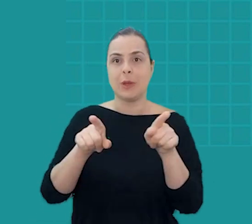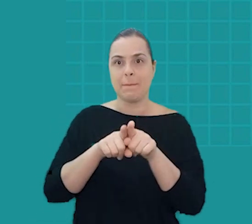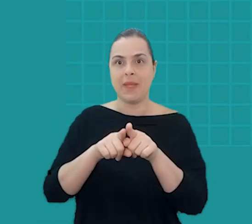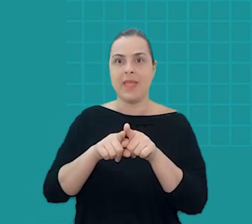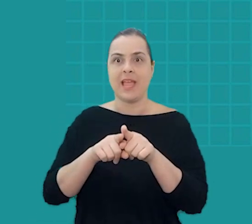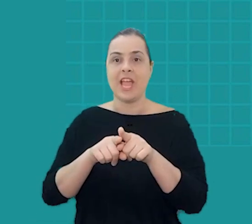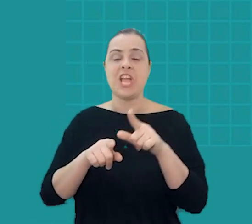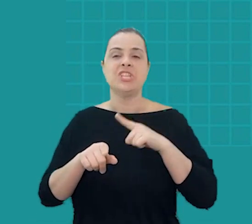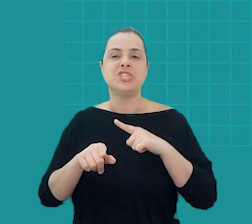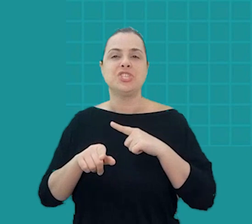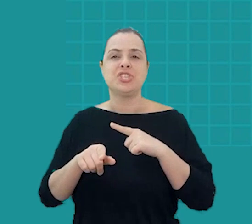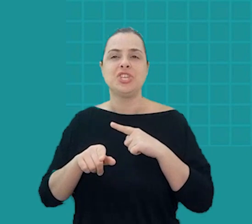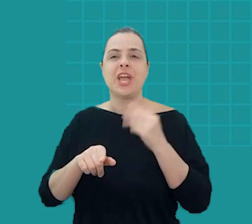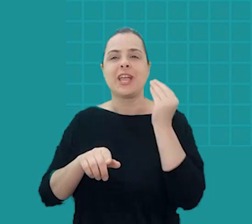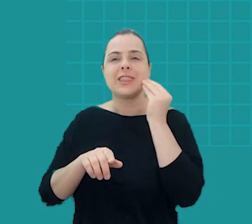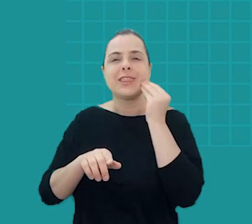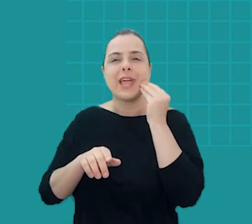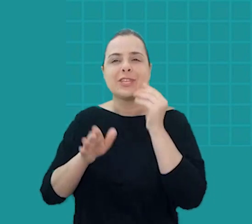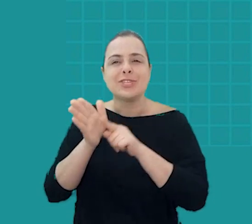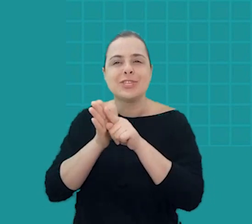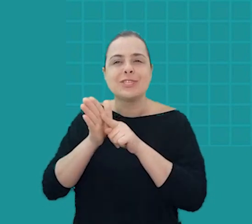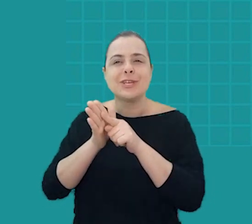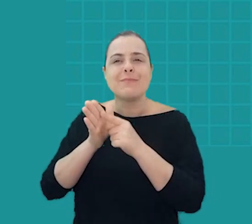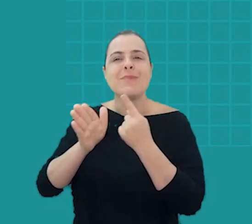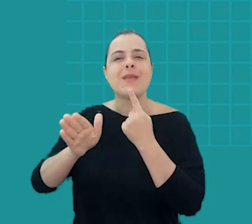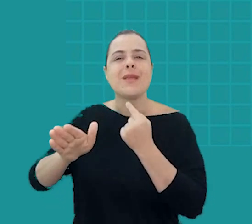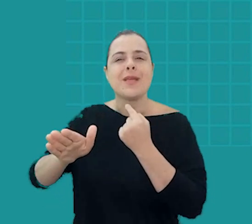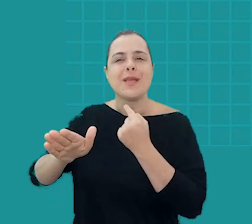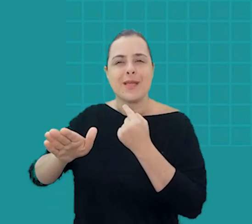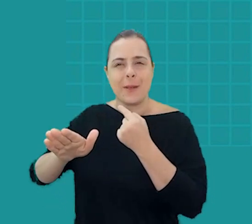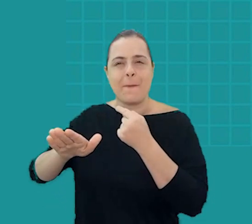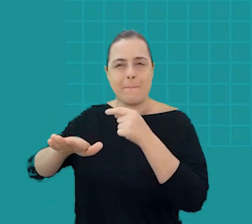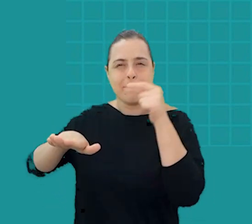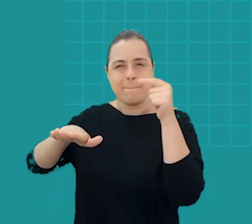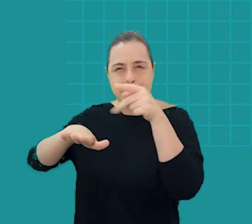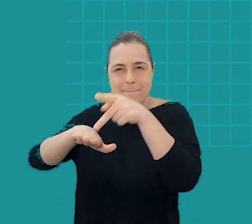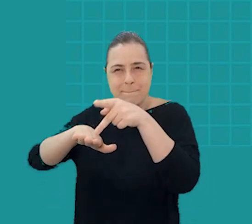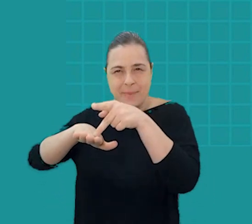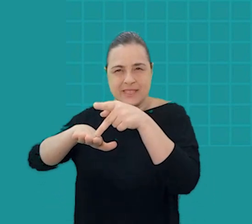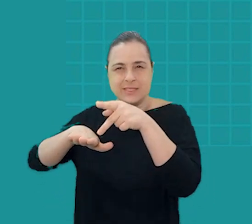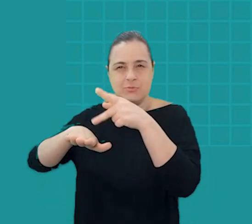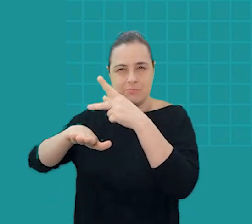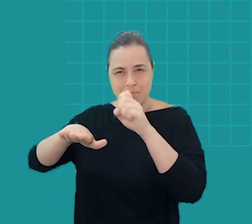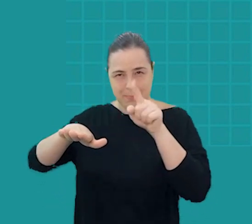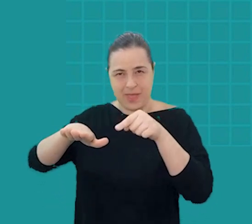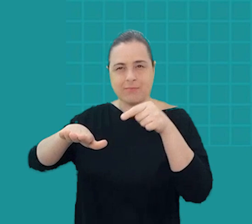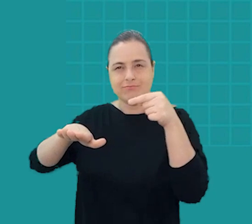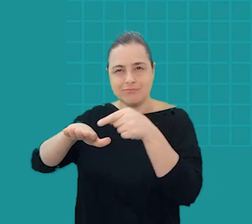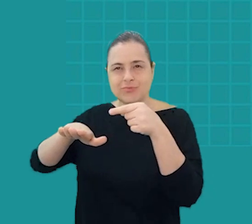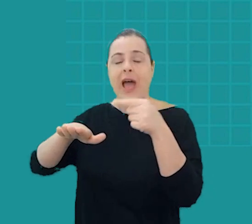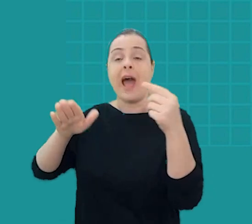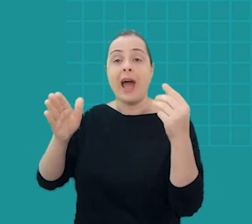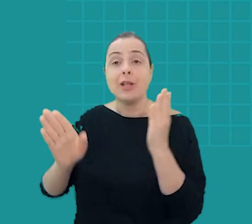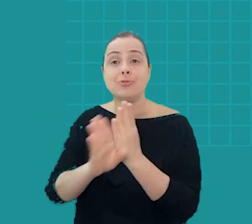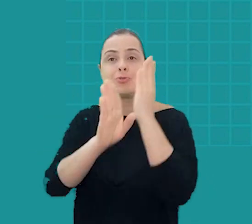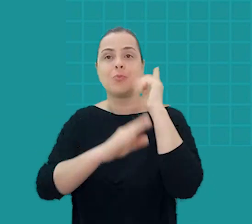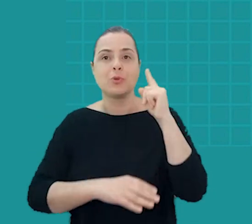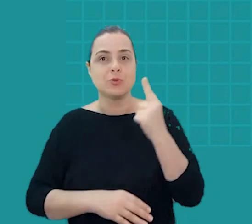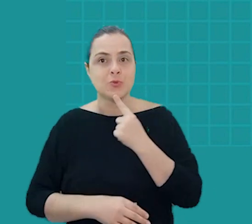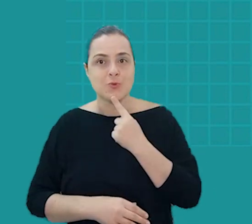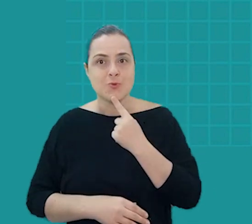e tal, você até conhece, né, Fabi? O Andrei e tal, e aí eu comecei a usar aparelho nessa época,